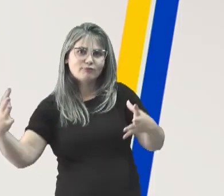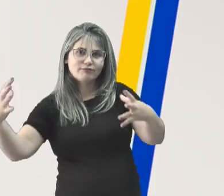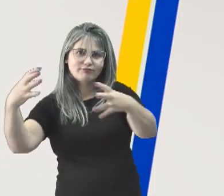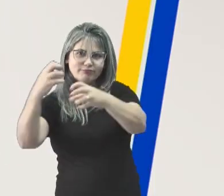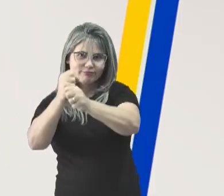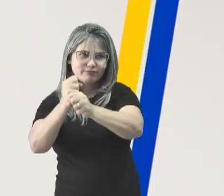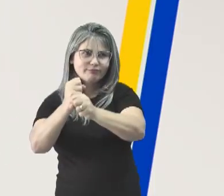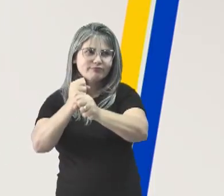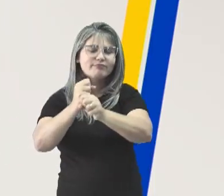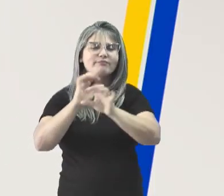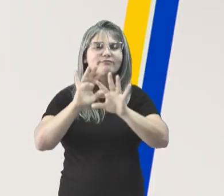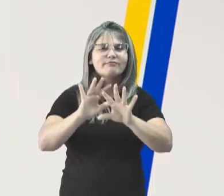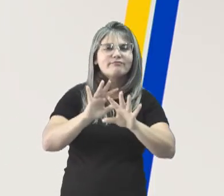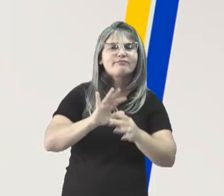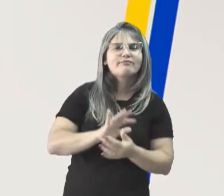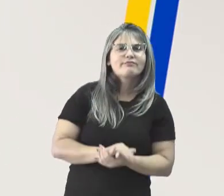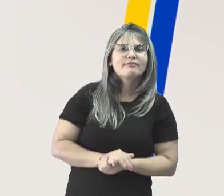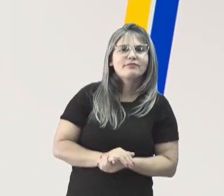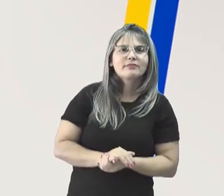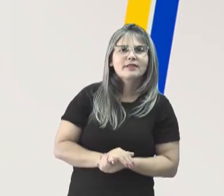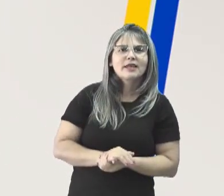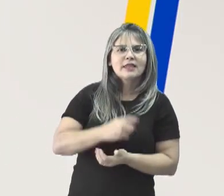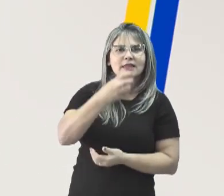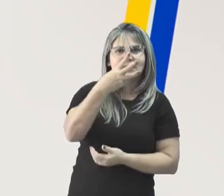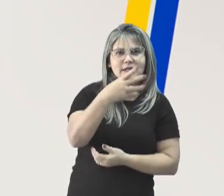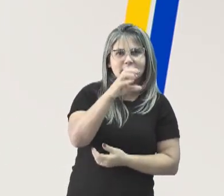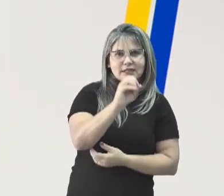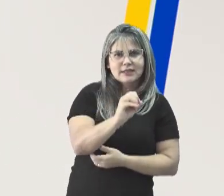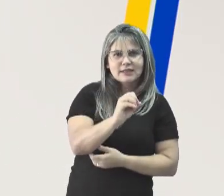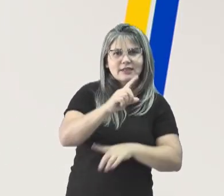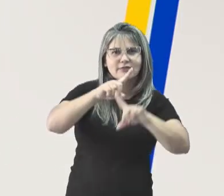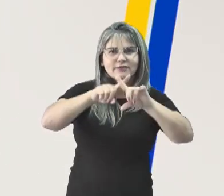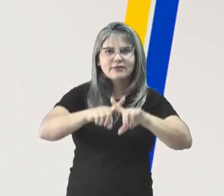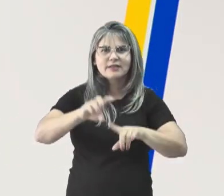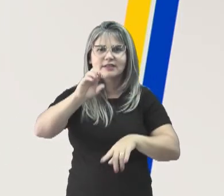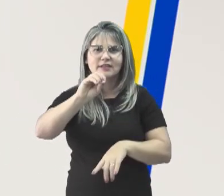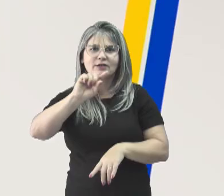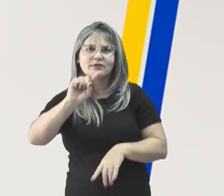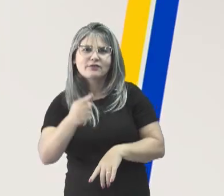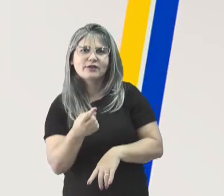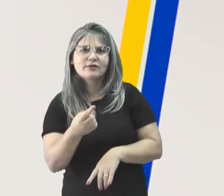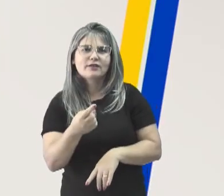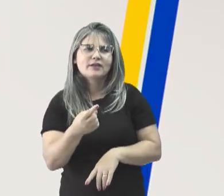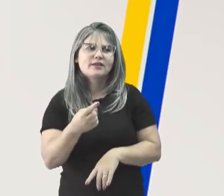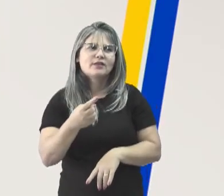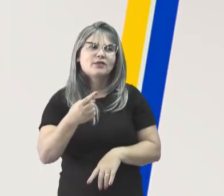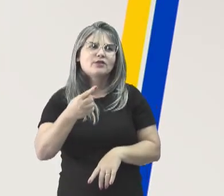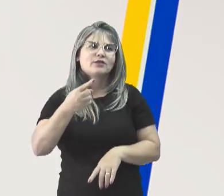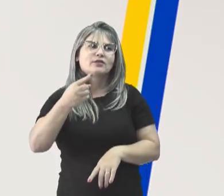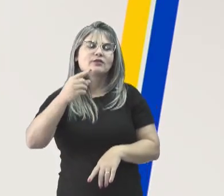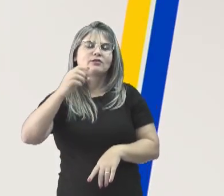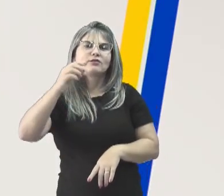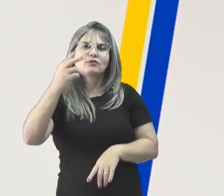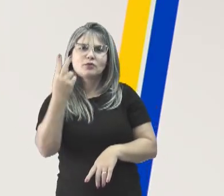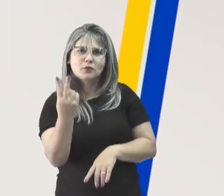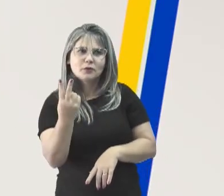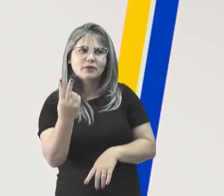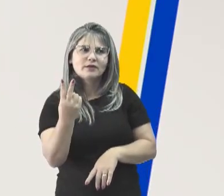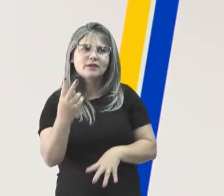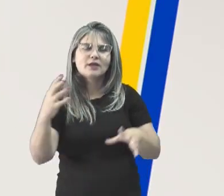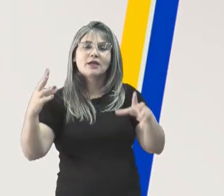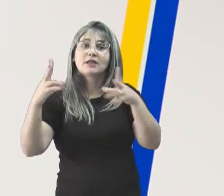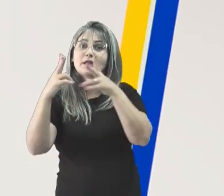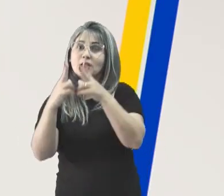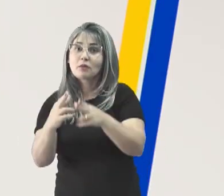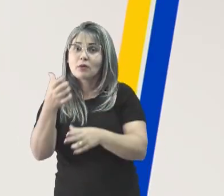números decimais. Então, 30 vezes 0,2 é igual a 6